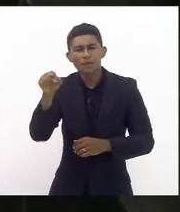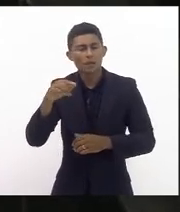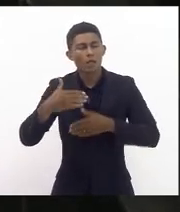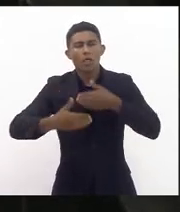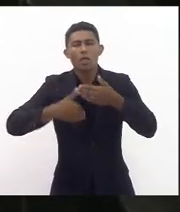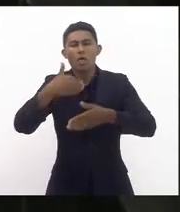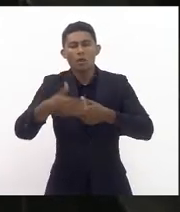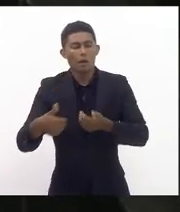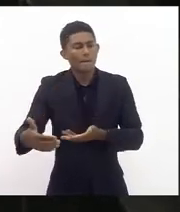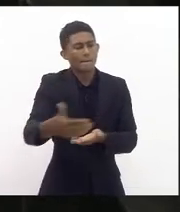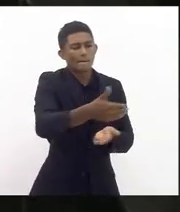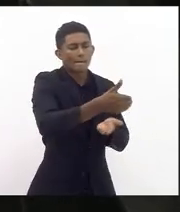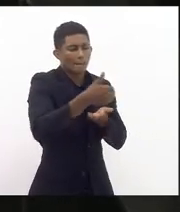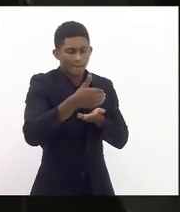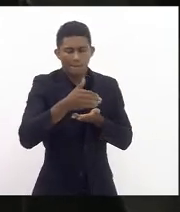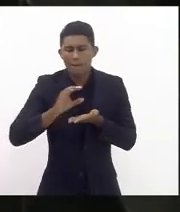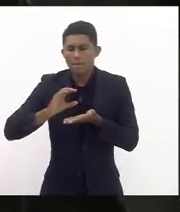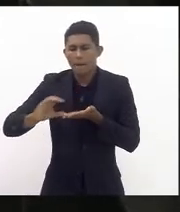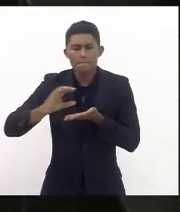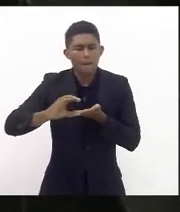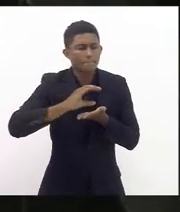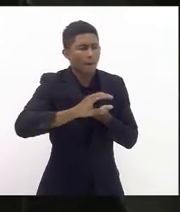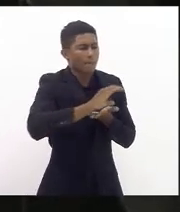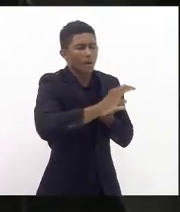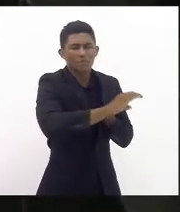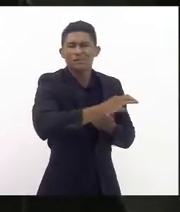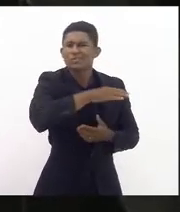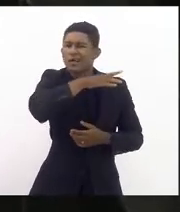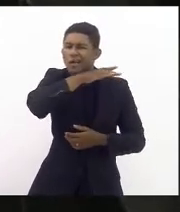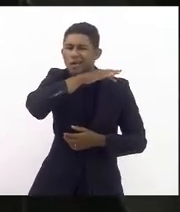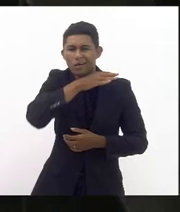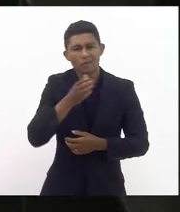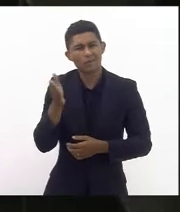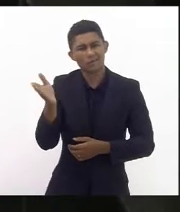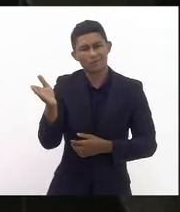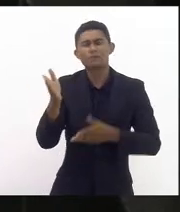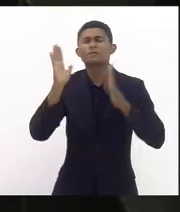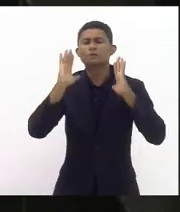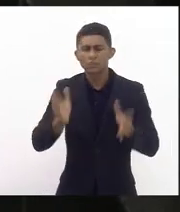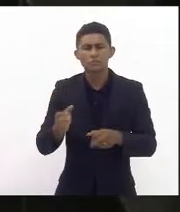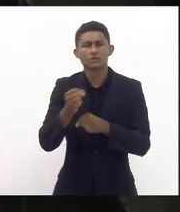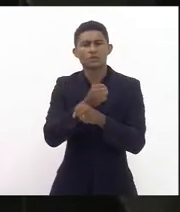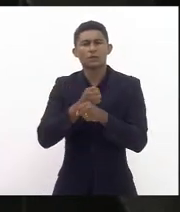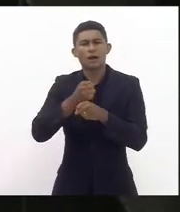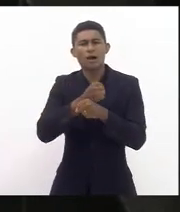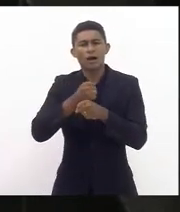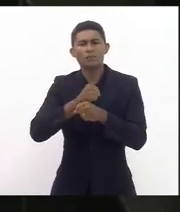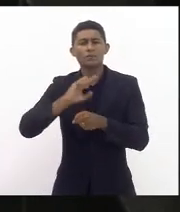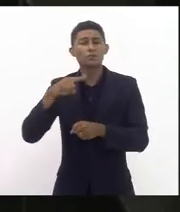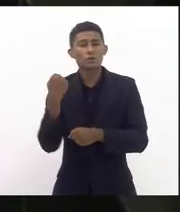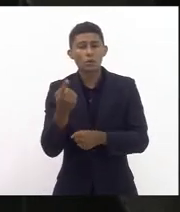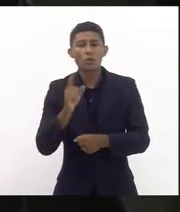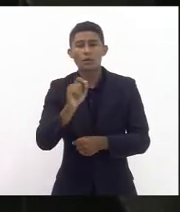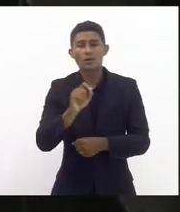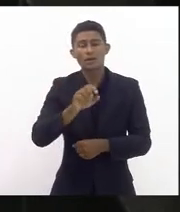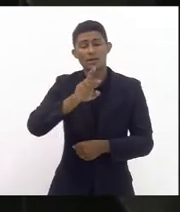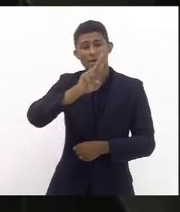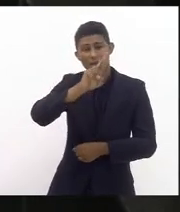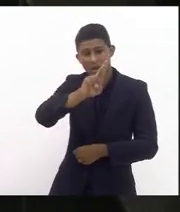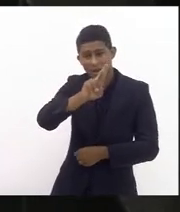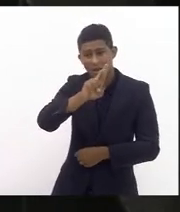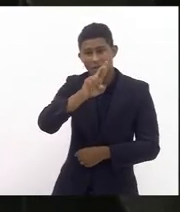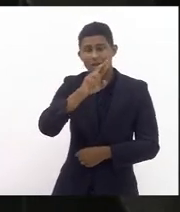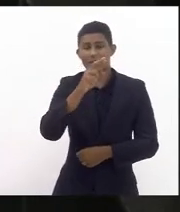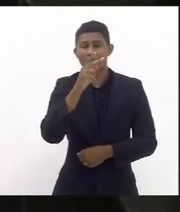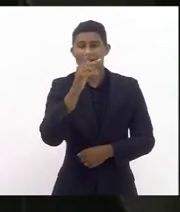ou redistribuidora desses recursos. Hoje nós estamos discutindo já há alguns anos o conceito de recuperação fiscal, quando nós tínhamos que